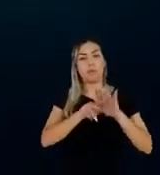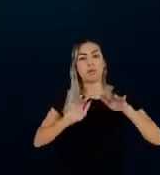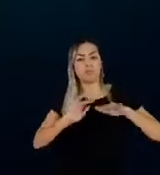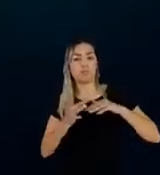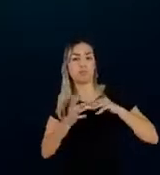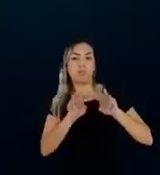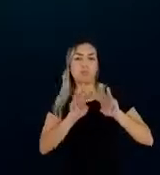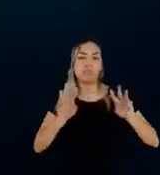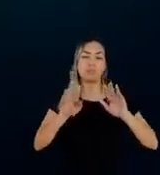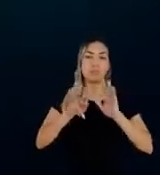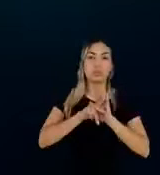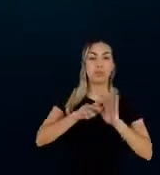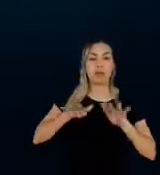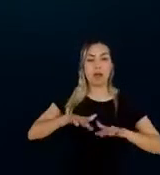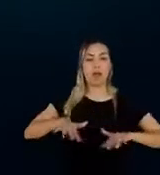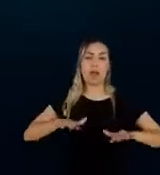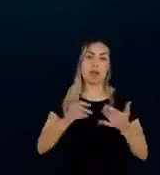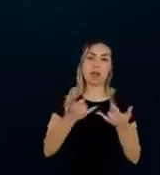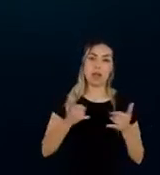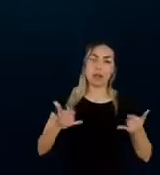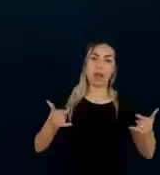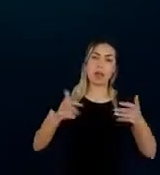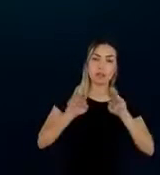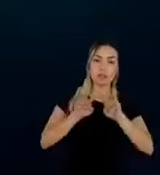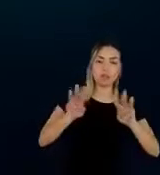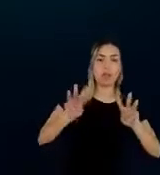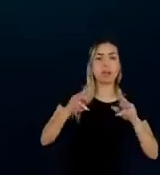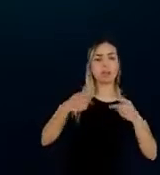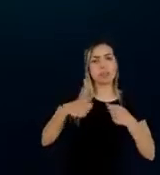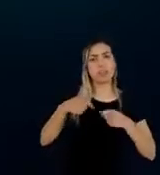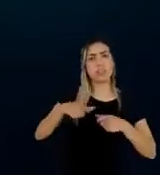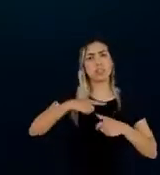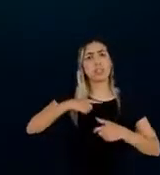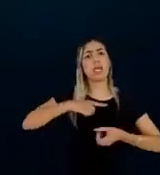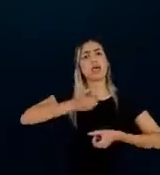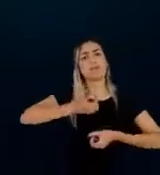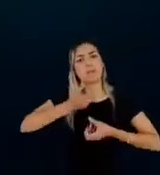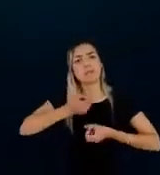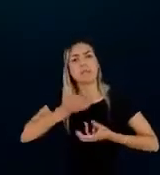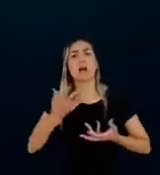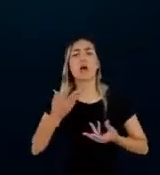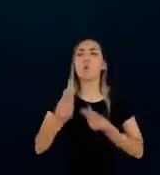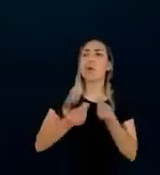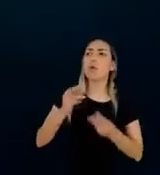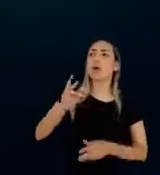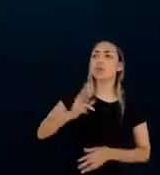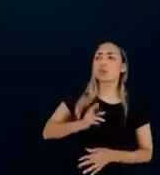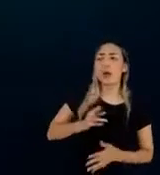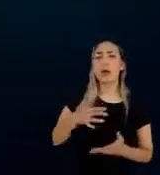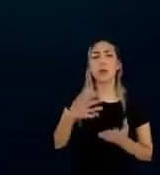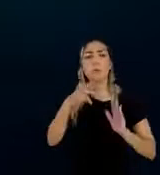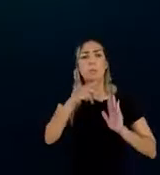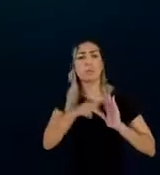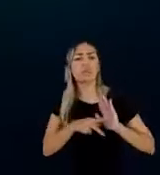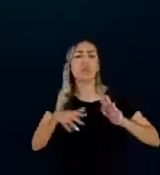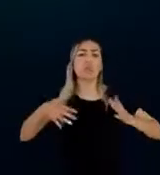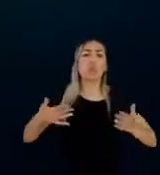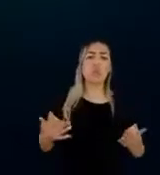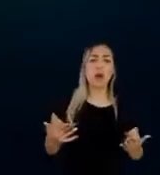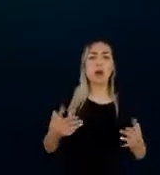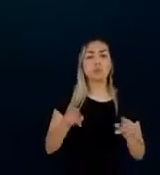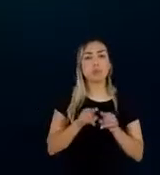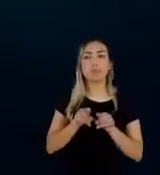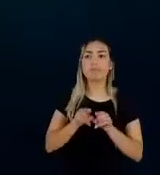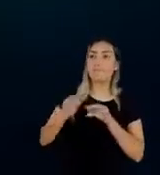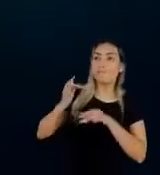que deve ser um repositório de uma série de informações, dos resultados, dos projetos e das parcerias que vão